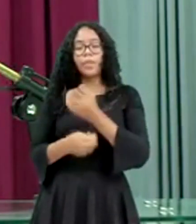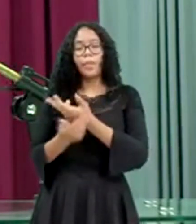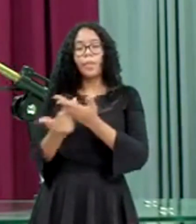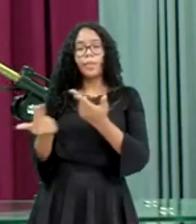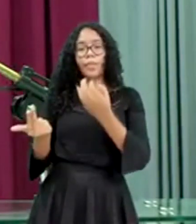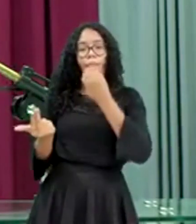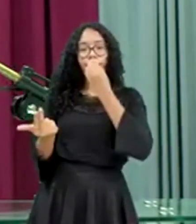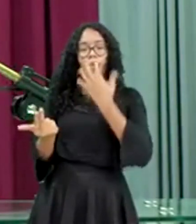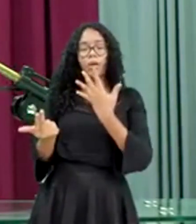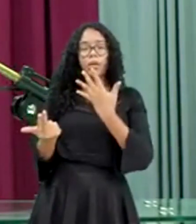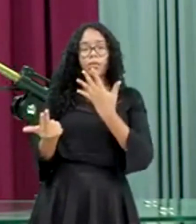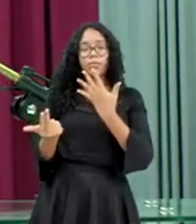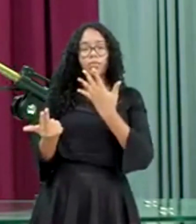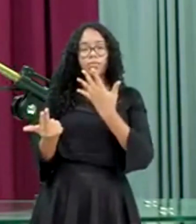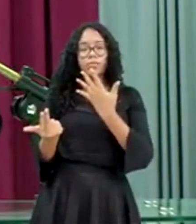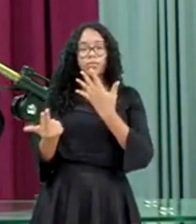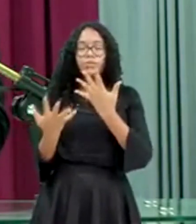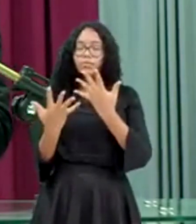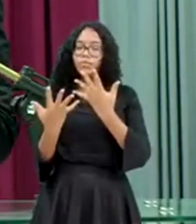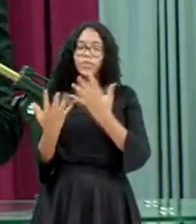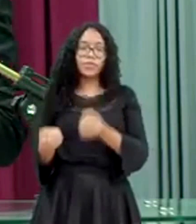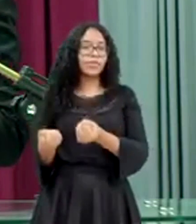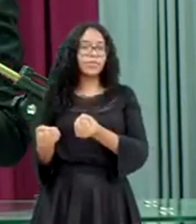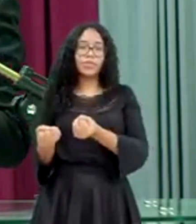bom, não foram aceitos.